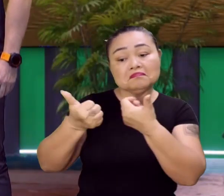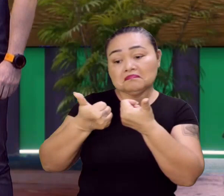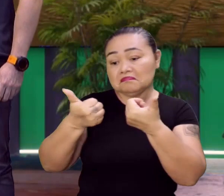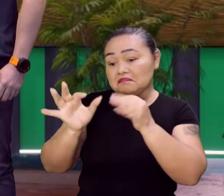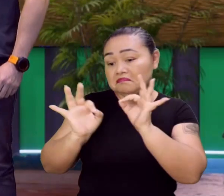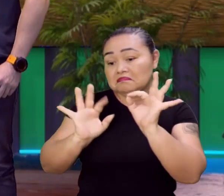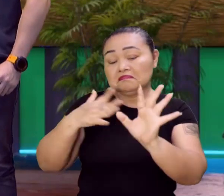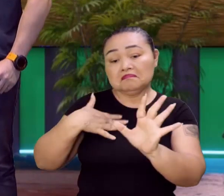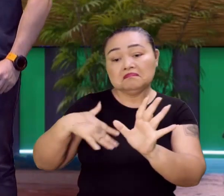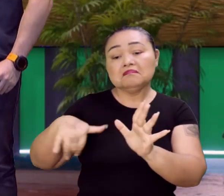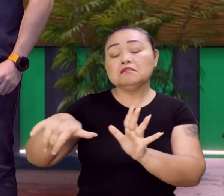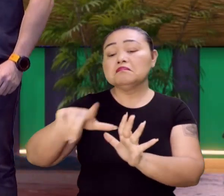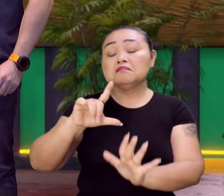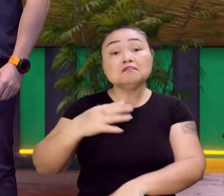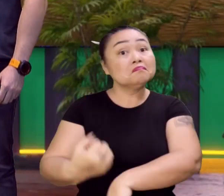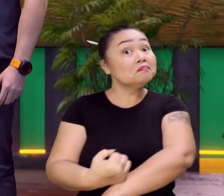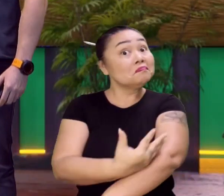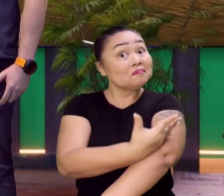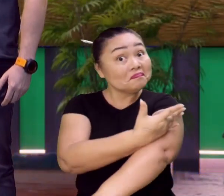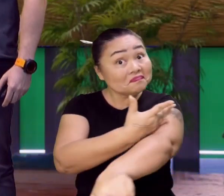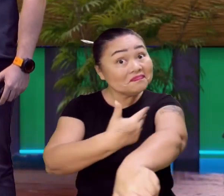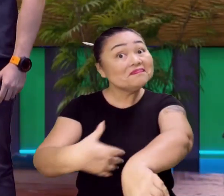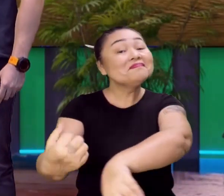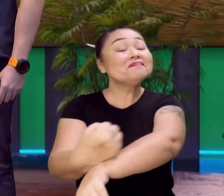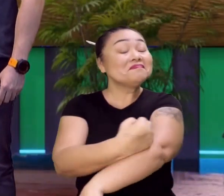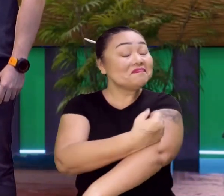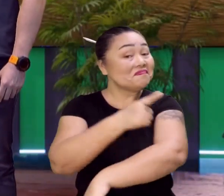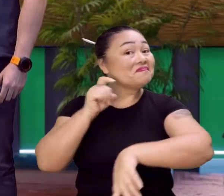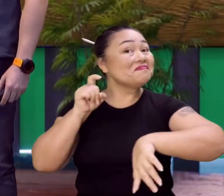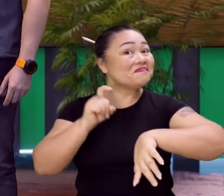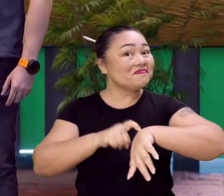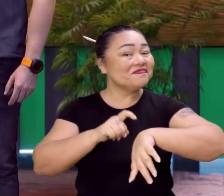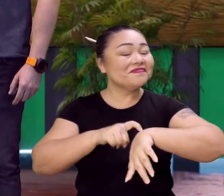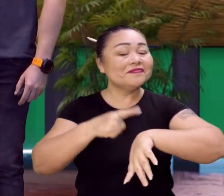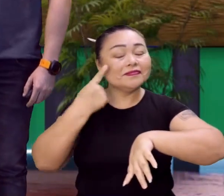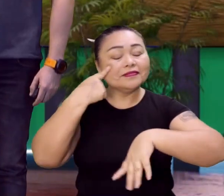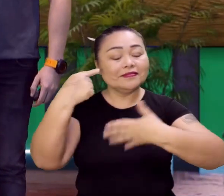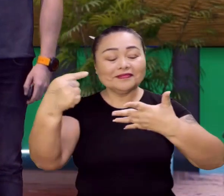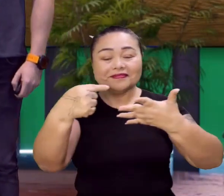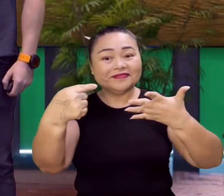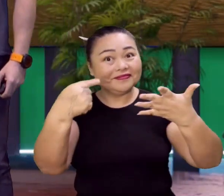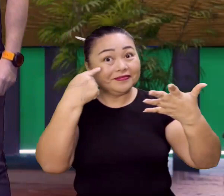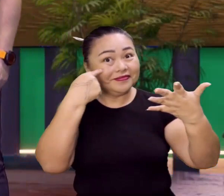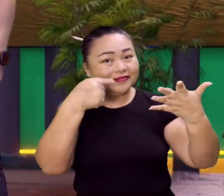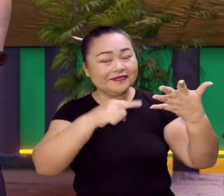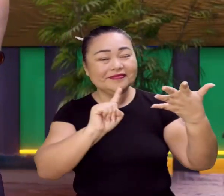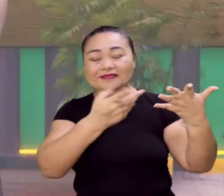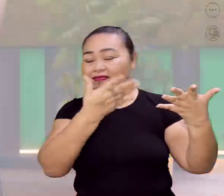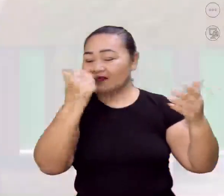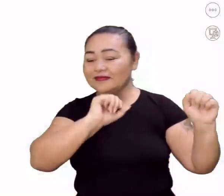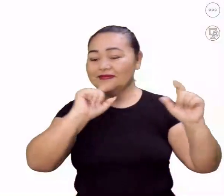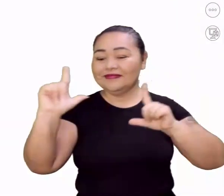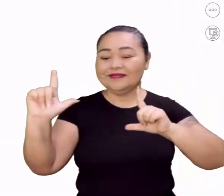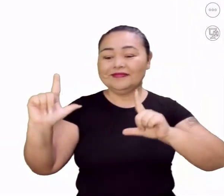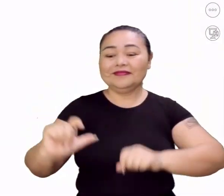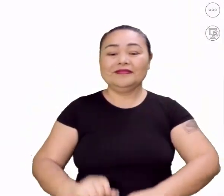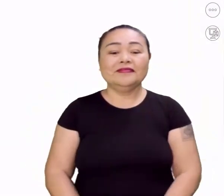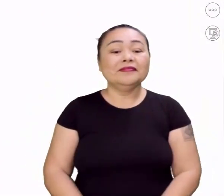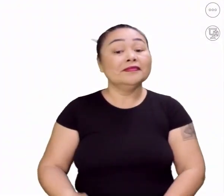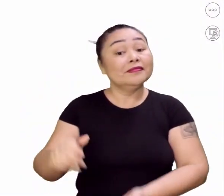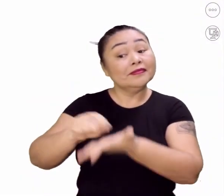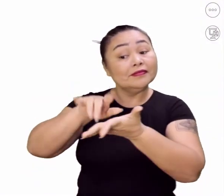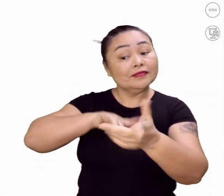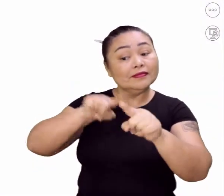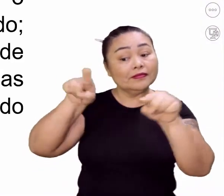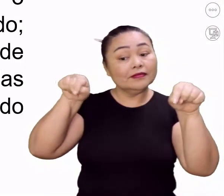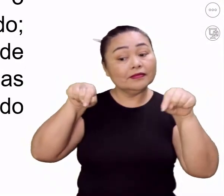Então eu acho que essa galera arrepiou pelo jeito. Opa, na hora. Só vamos conferir agora, né? Agora, vamos lá no quadro. Vamos lá no quadro. Atividade